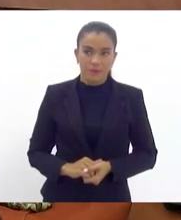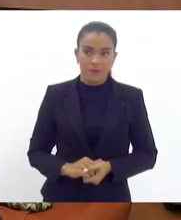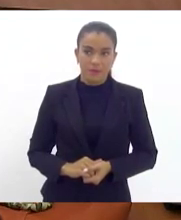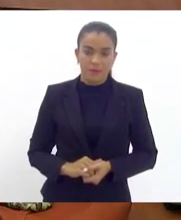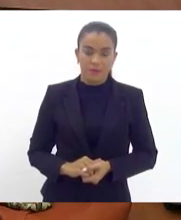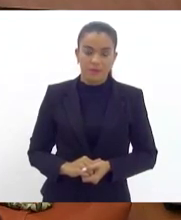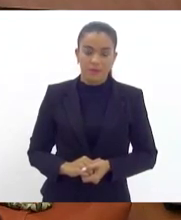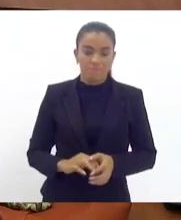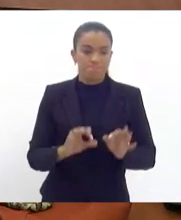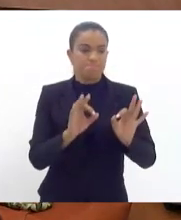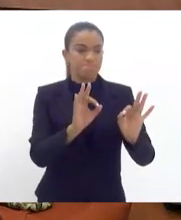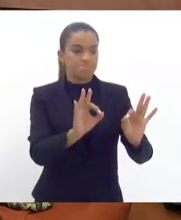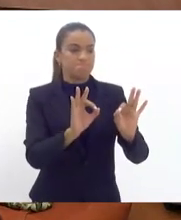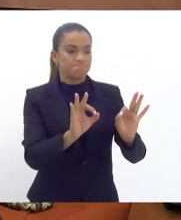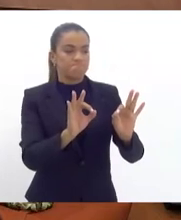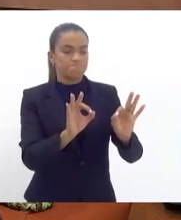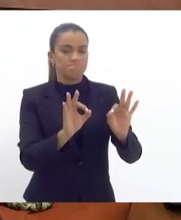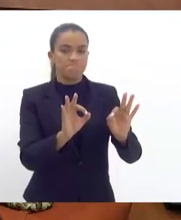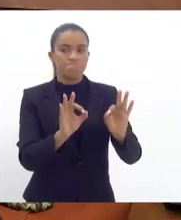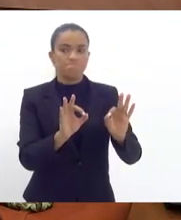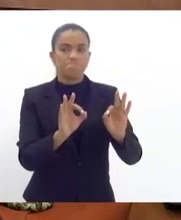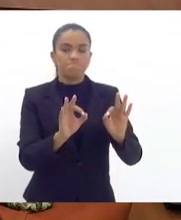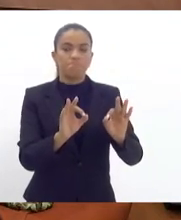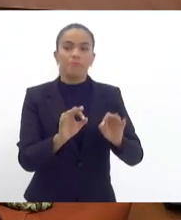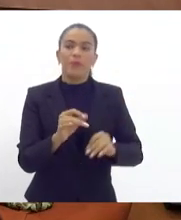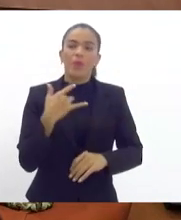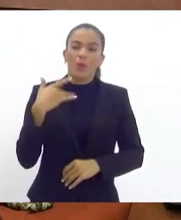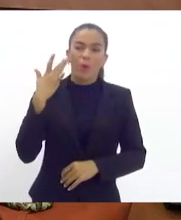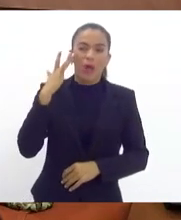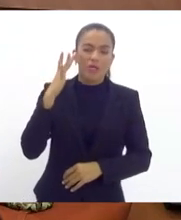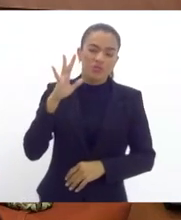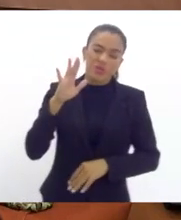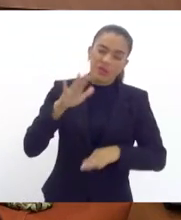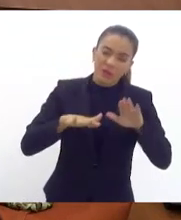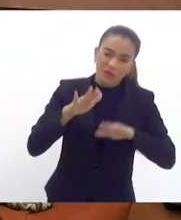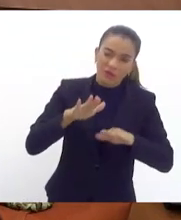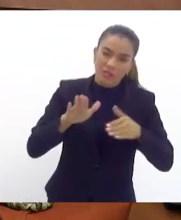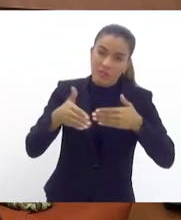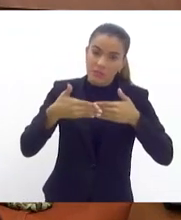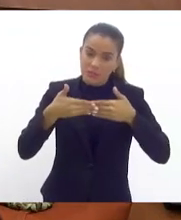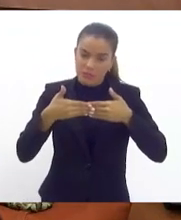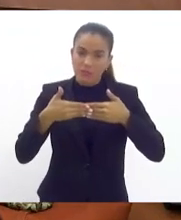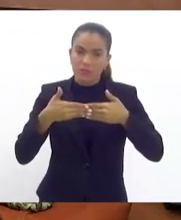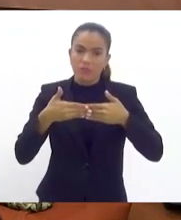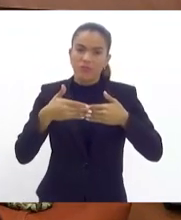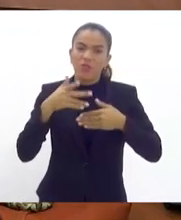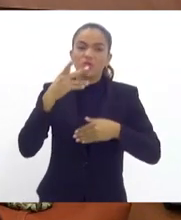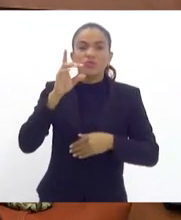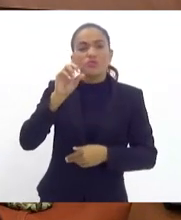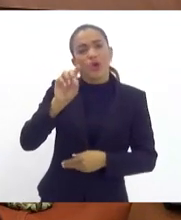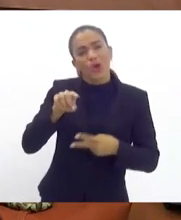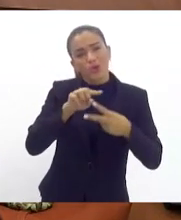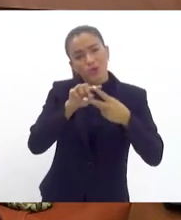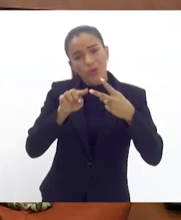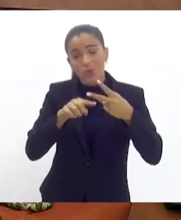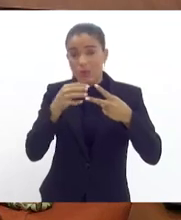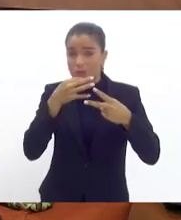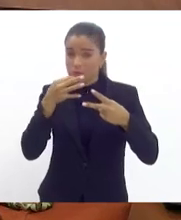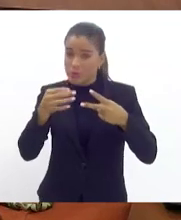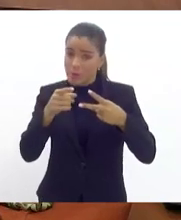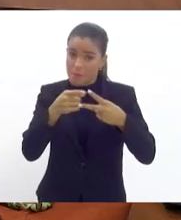exatamente eu acho que aí talvez já encerrando tinha o que que apenas fazer duas sugestões